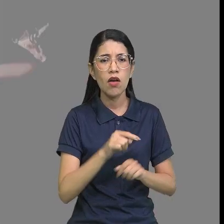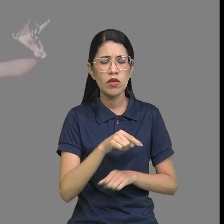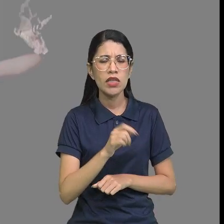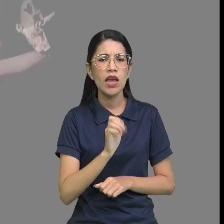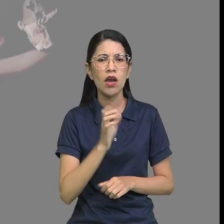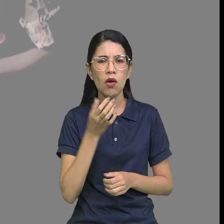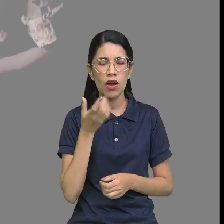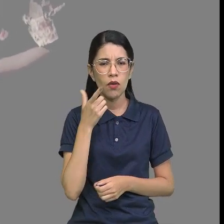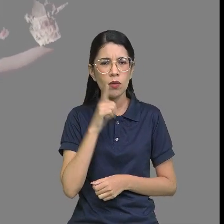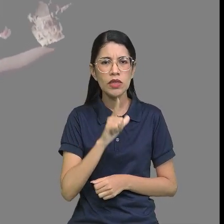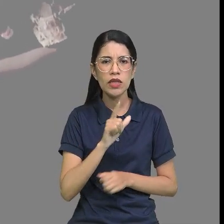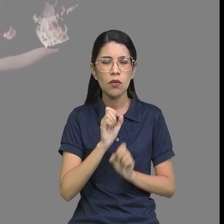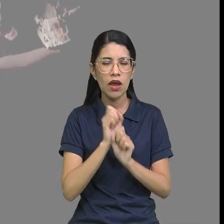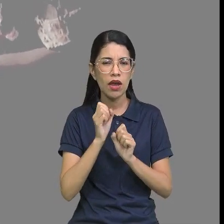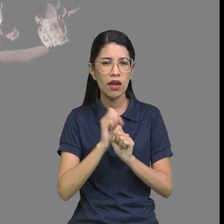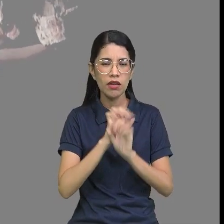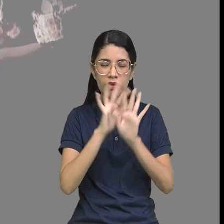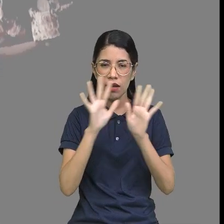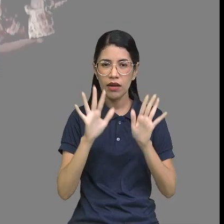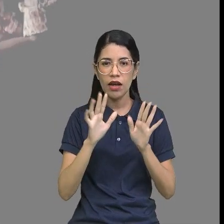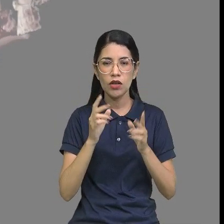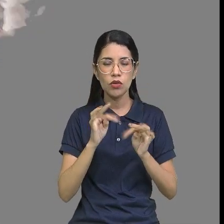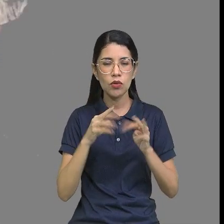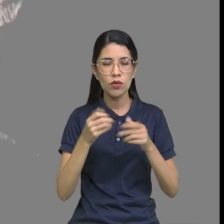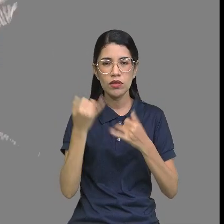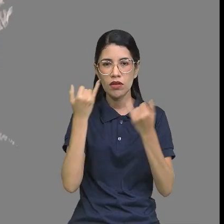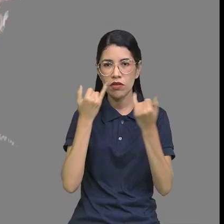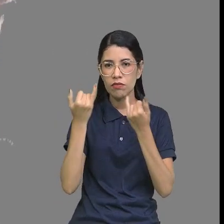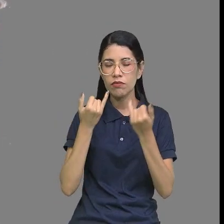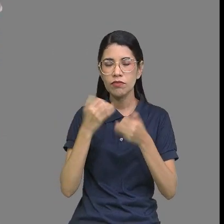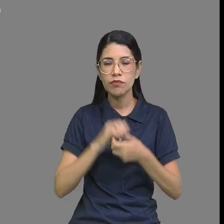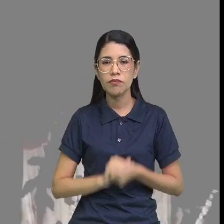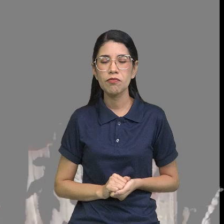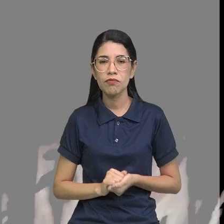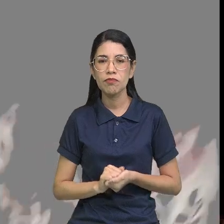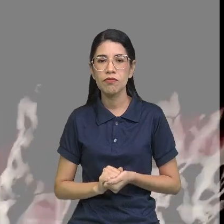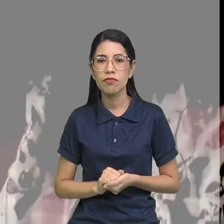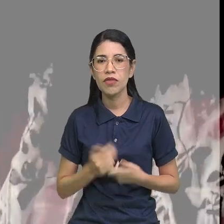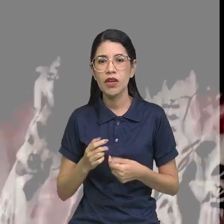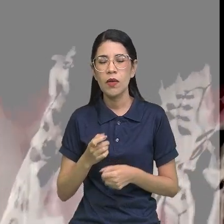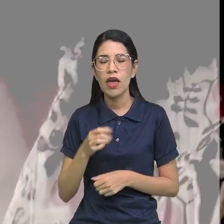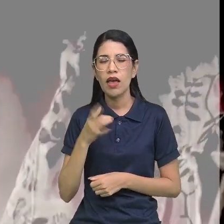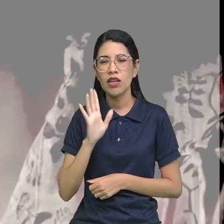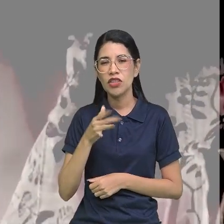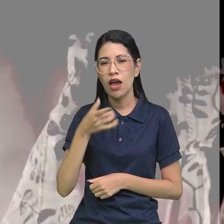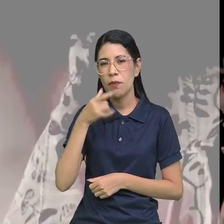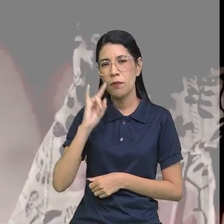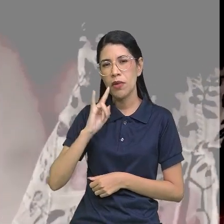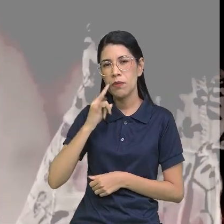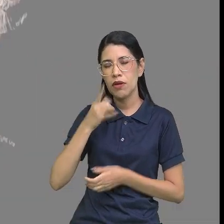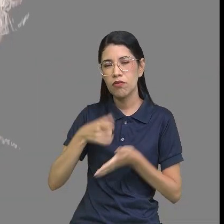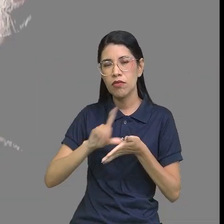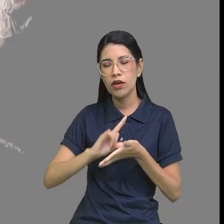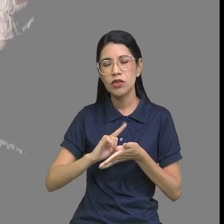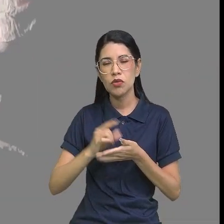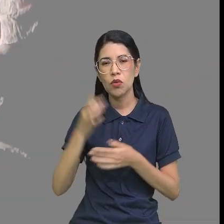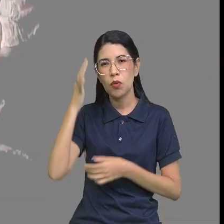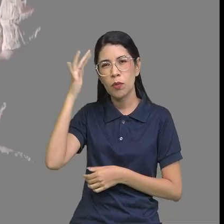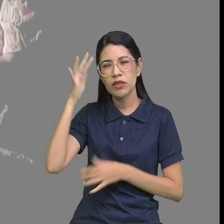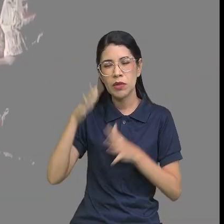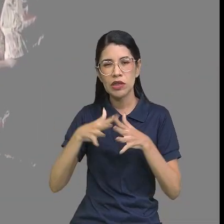acertou tudo. A senhora é... Estava meio bêbada. Não sabia o que